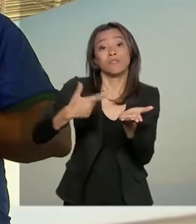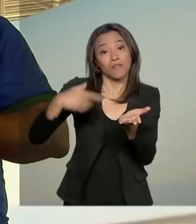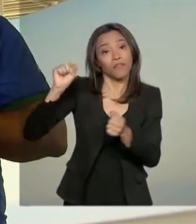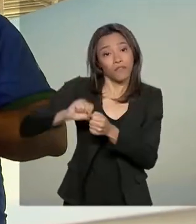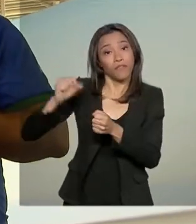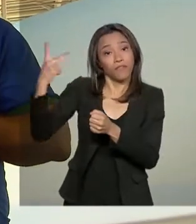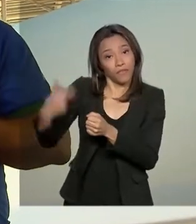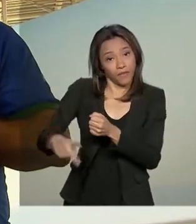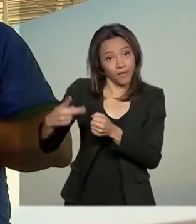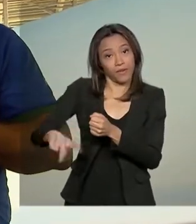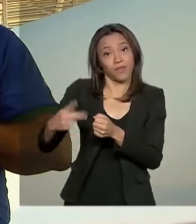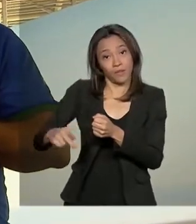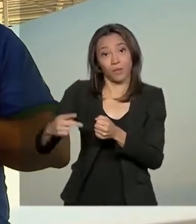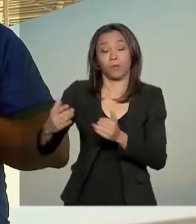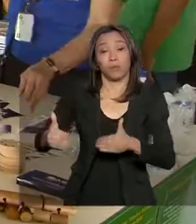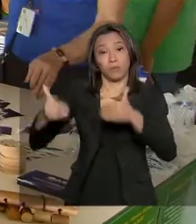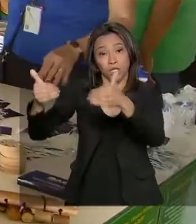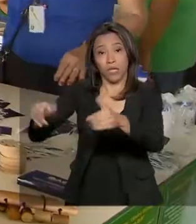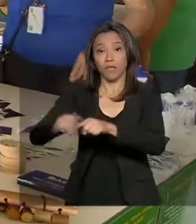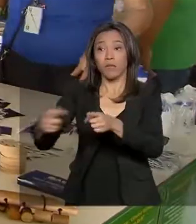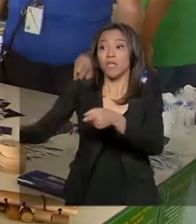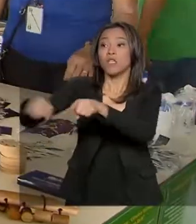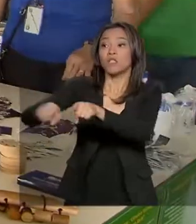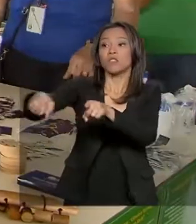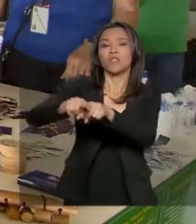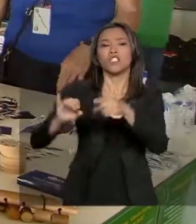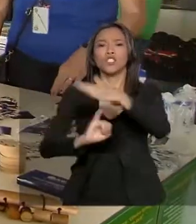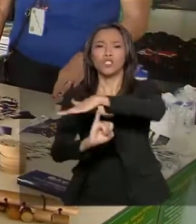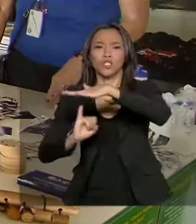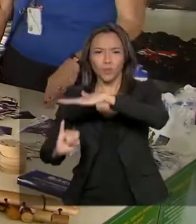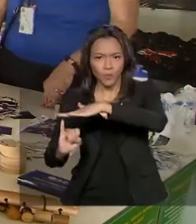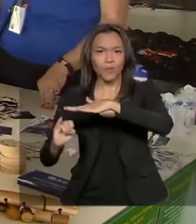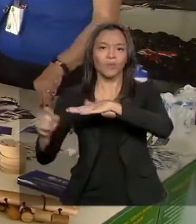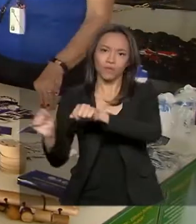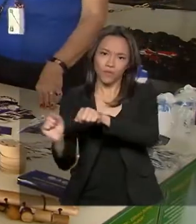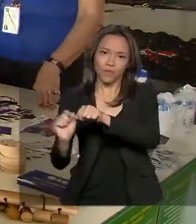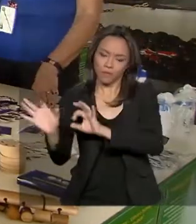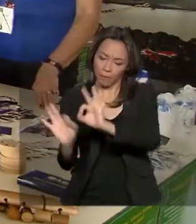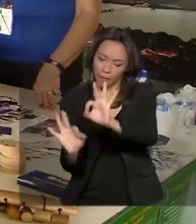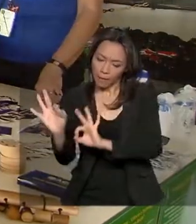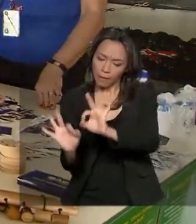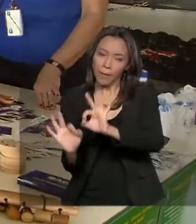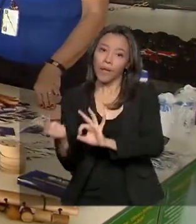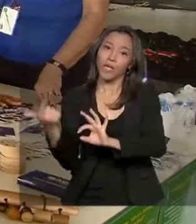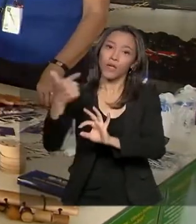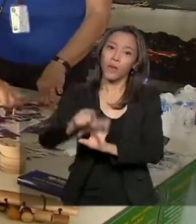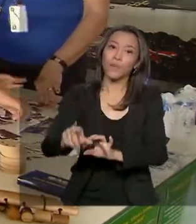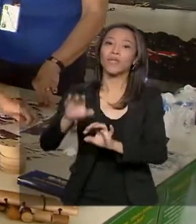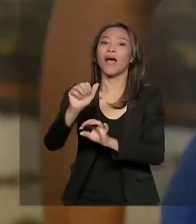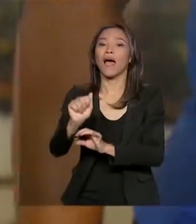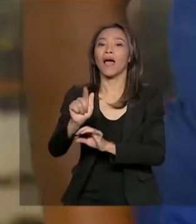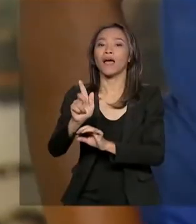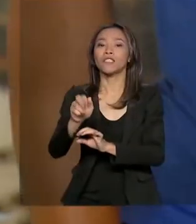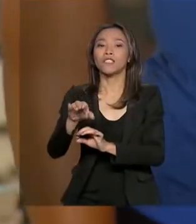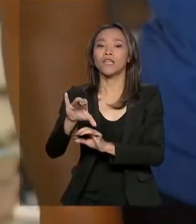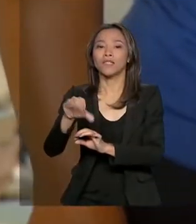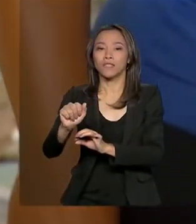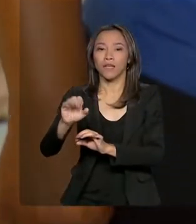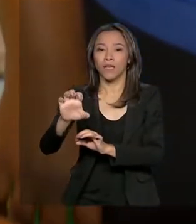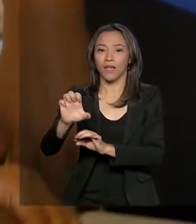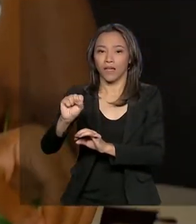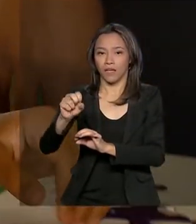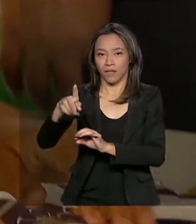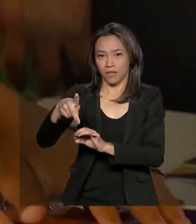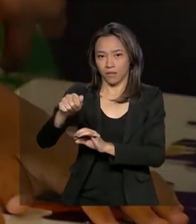Ministério e entidades vinculadas, como o Instituto Mamirauá e a Agência Espacial Brasileira. Tudo para